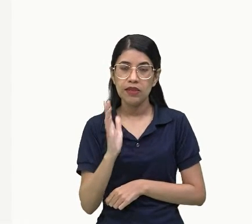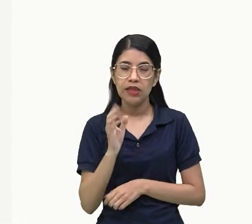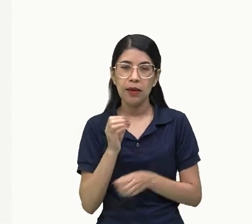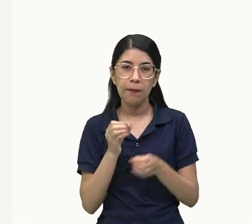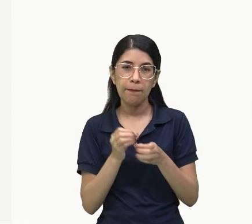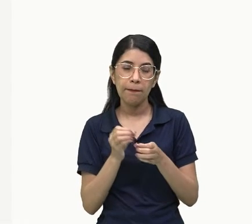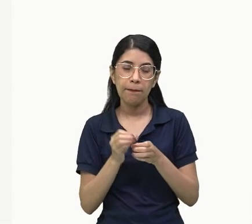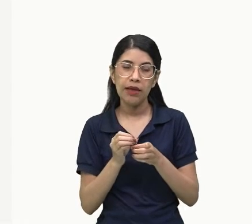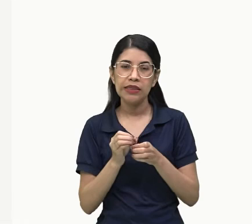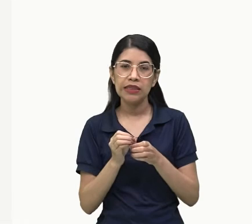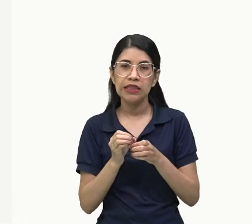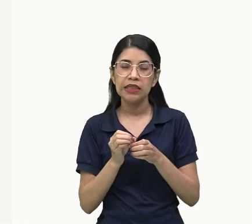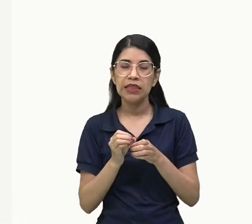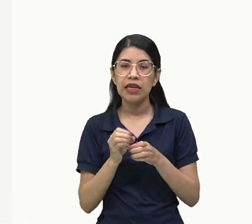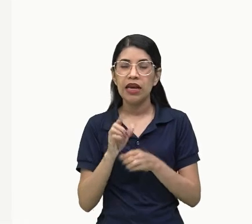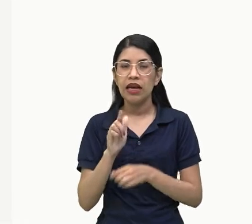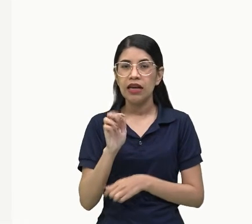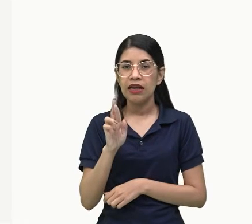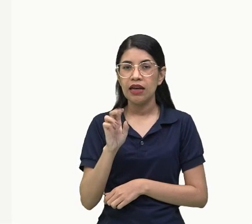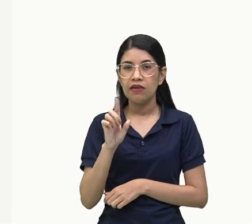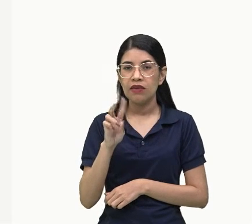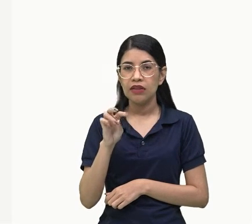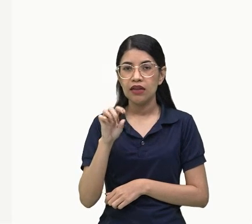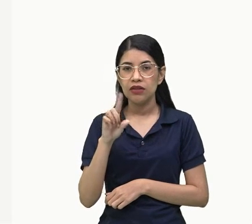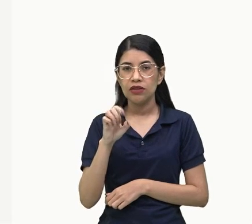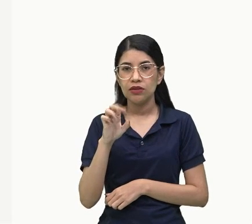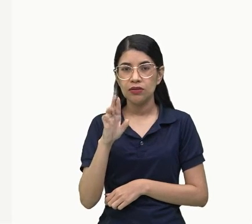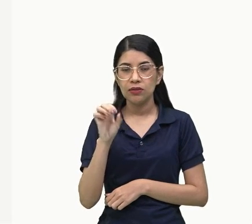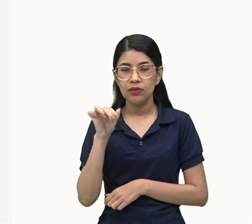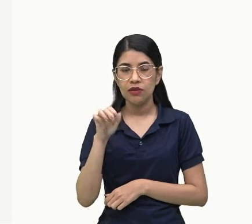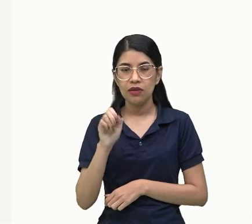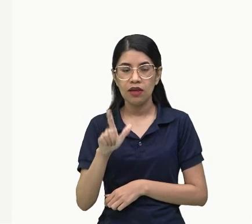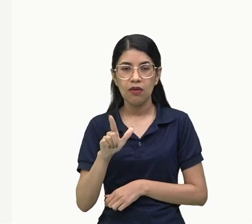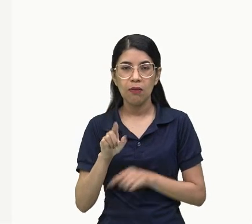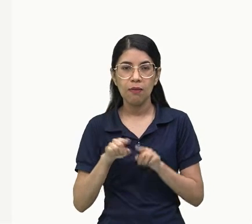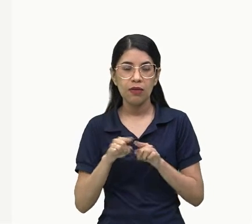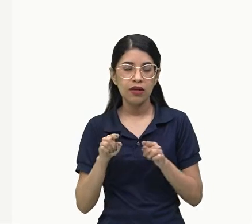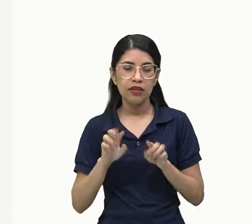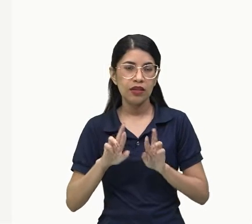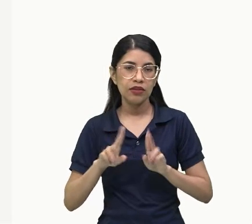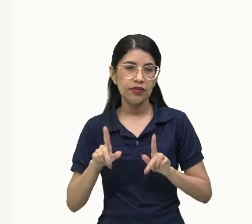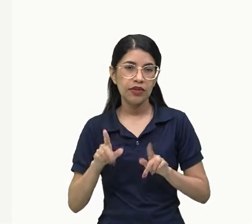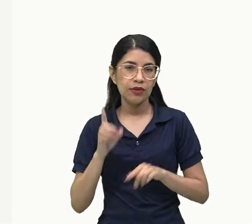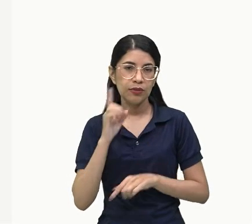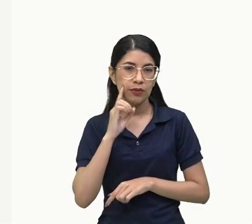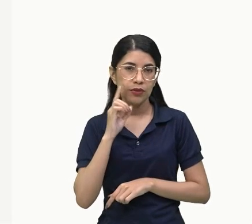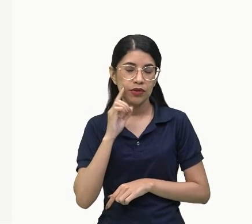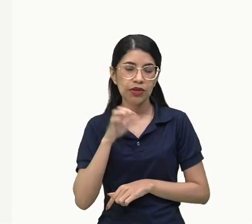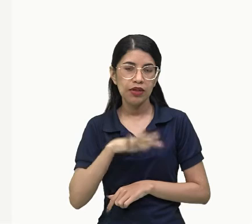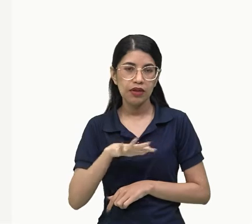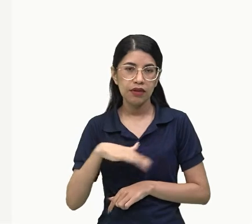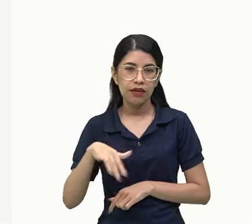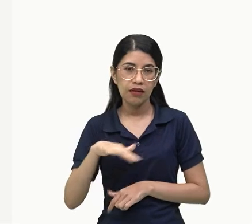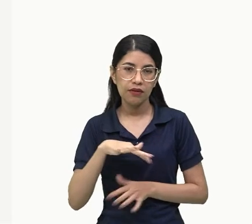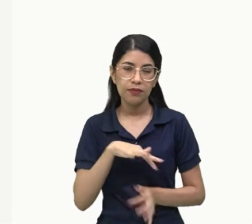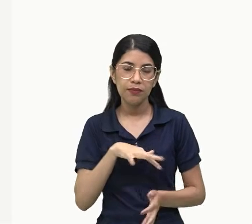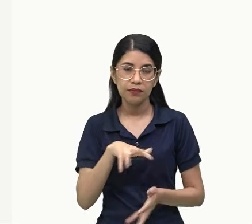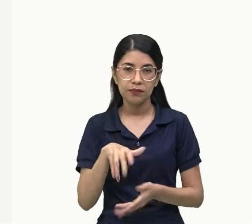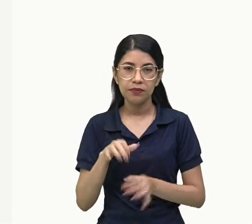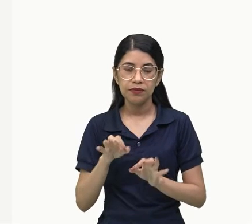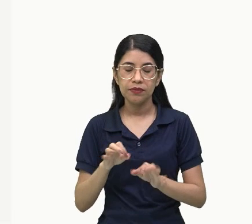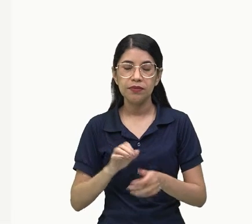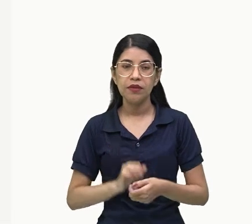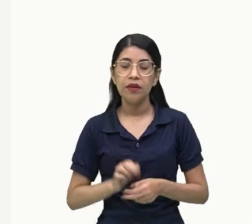campos gravitacionais muito intensos, que não é o caso que acontece aqui no nosso cotidiano, né, no interior do nosso planeta. Então aqui é